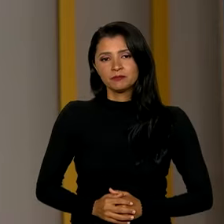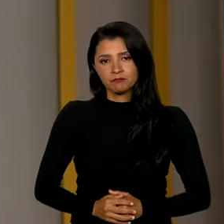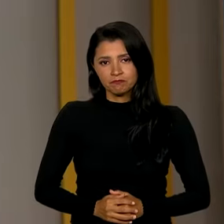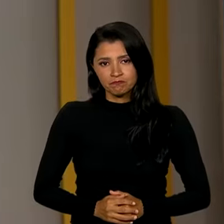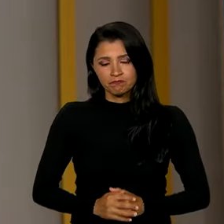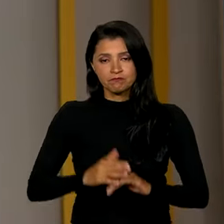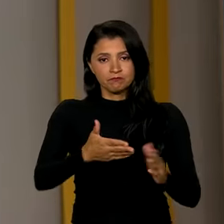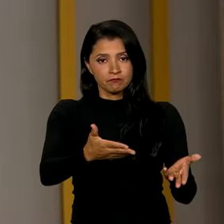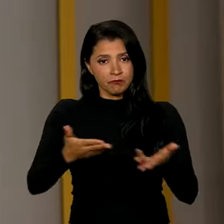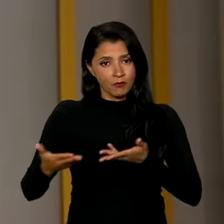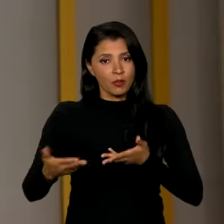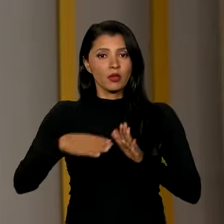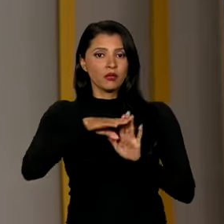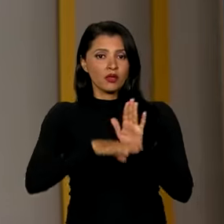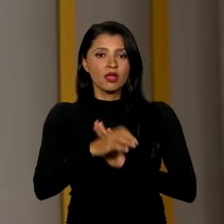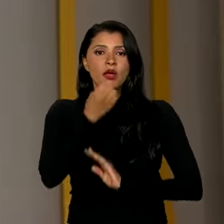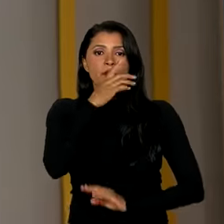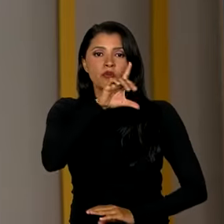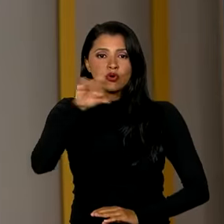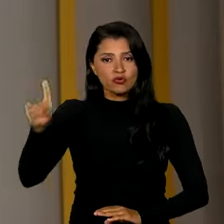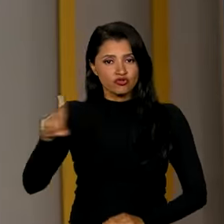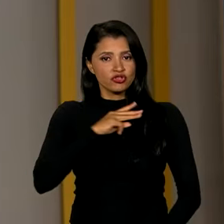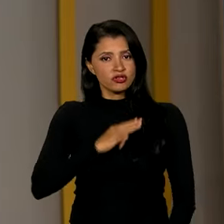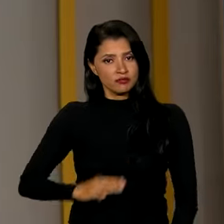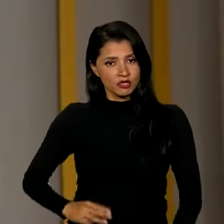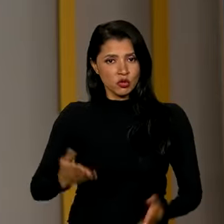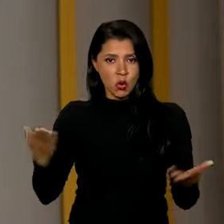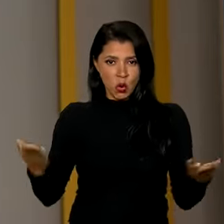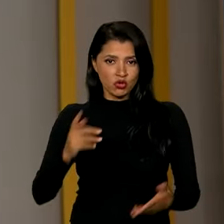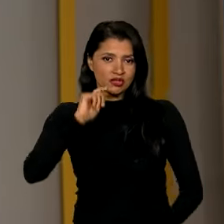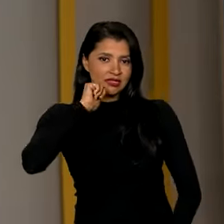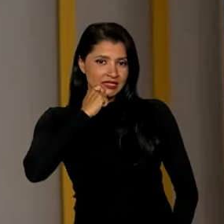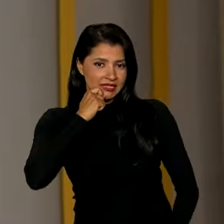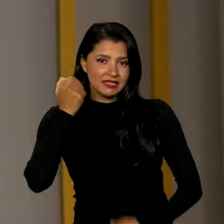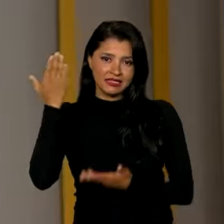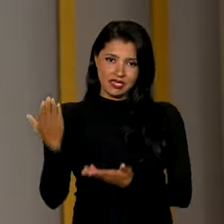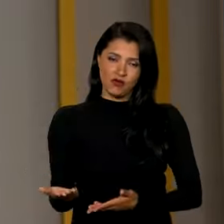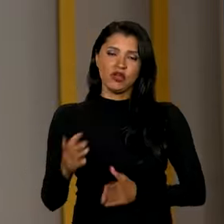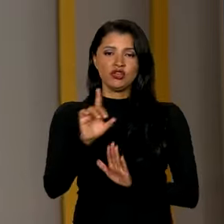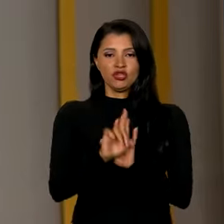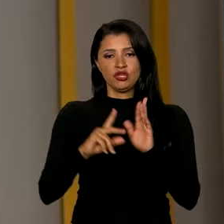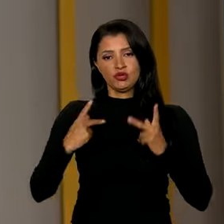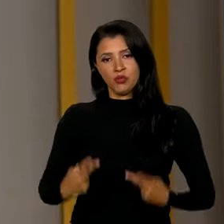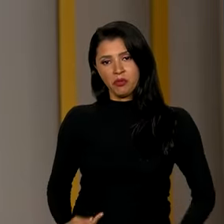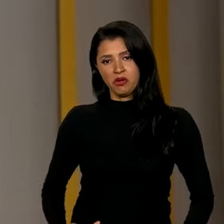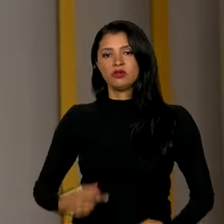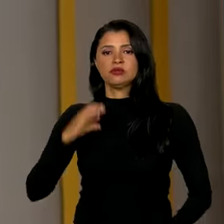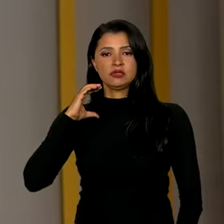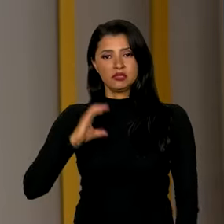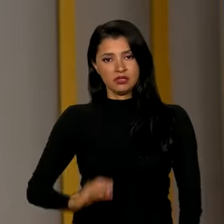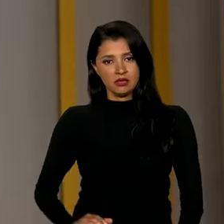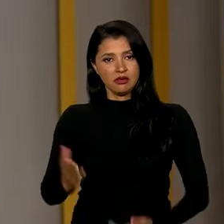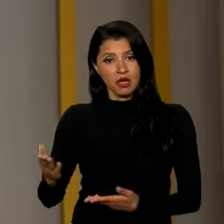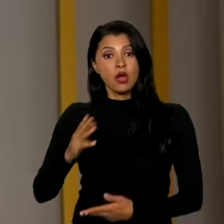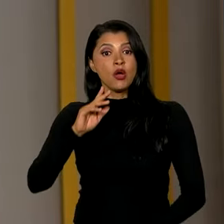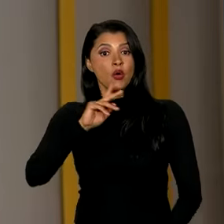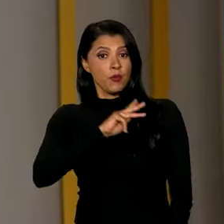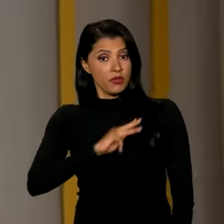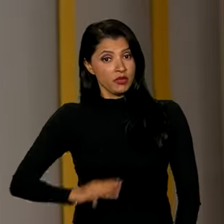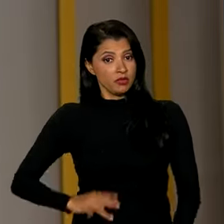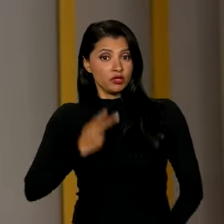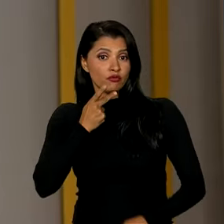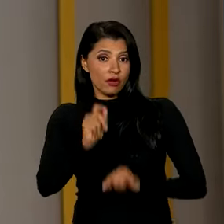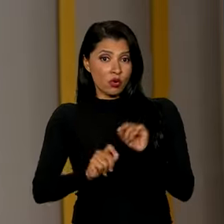O convidado do programa Bom Dia Ministro de hoje foi Silvio Almeida, dos Direitos Humanos e da Cidadania. O ministro falou